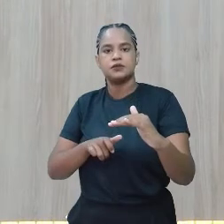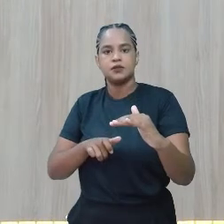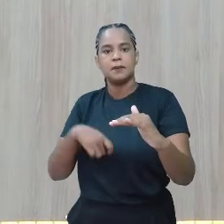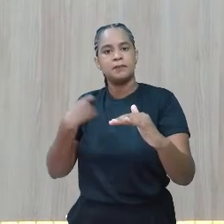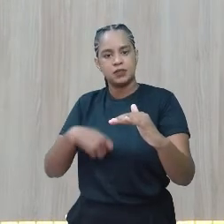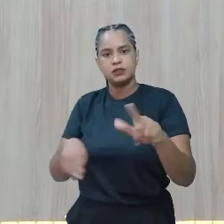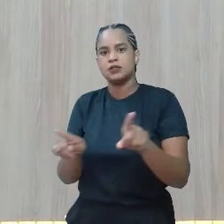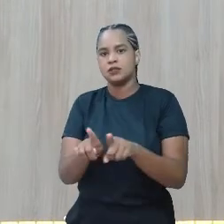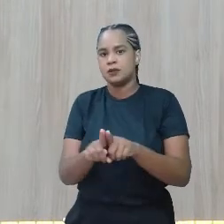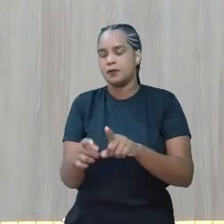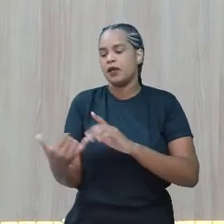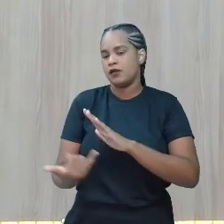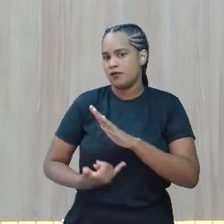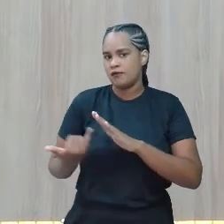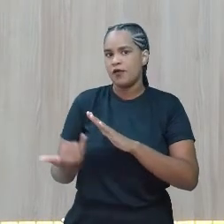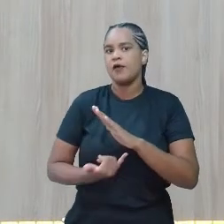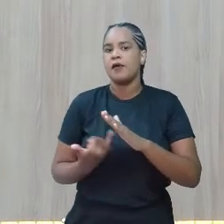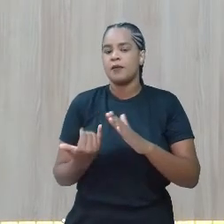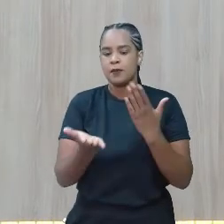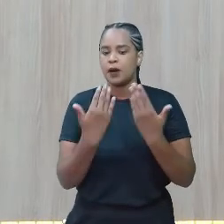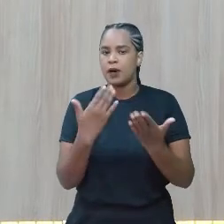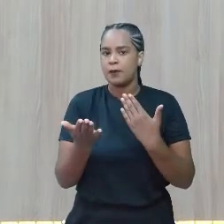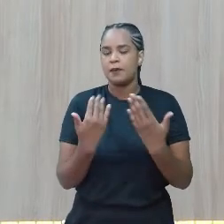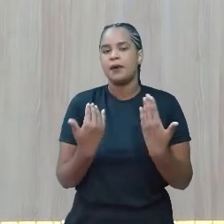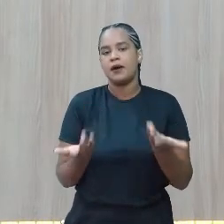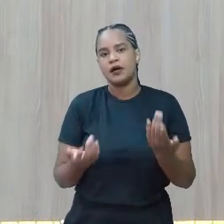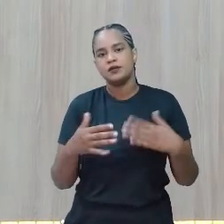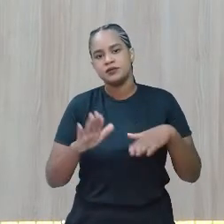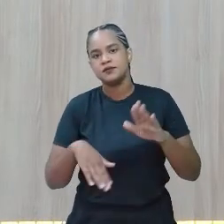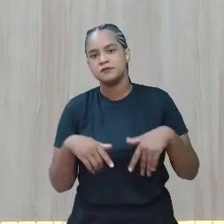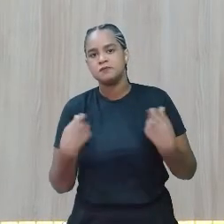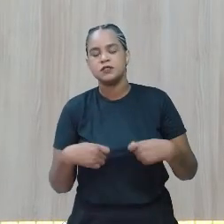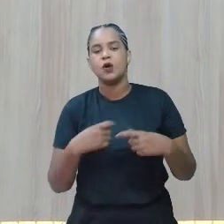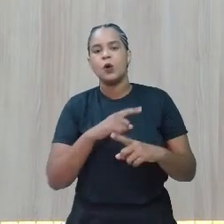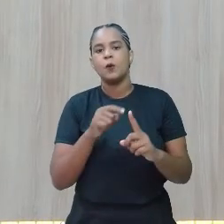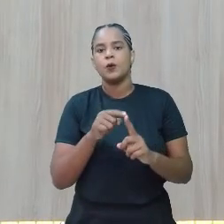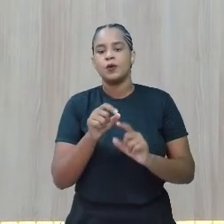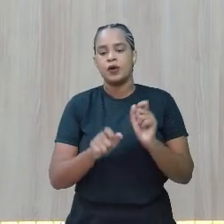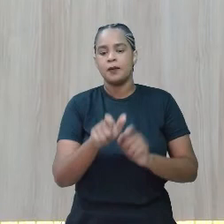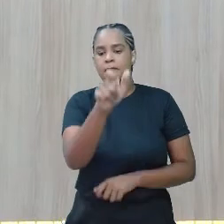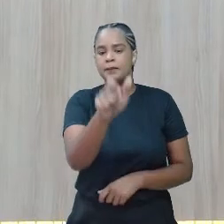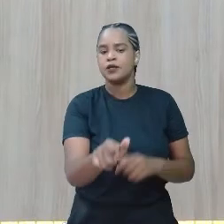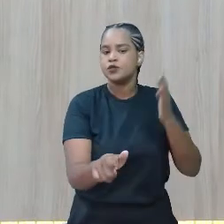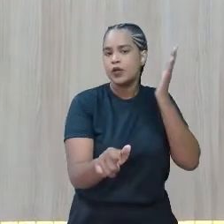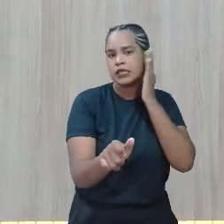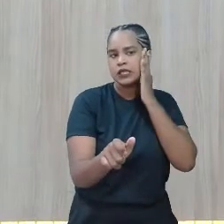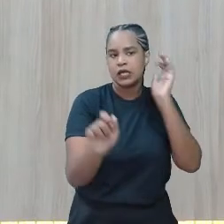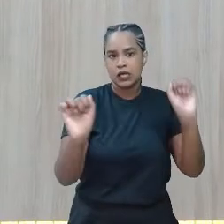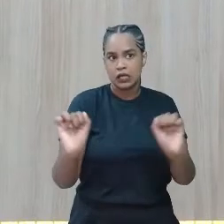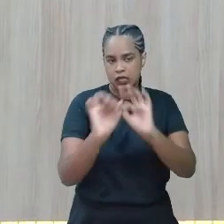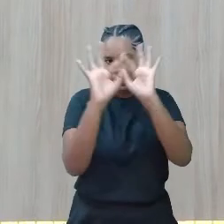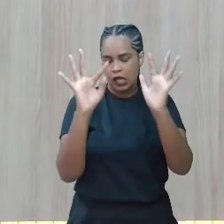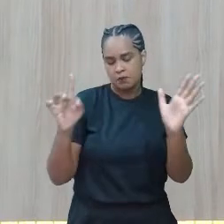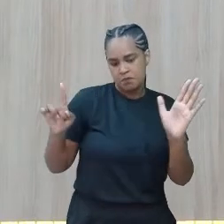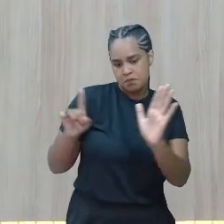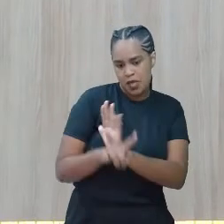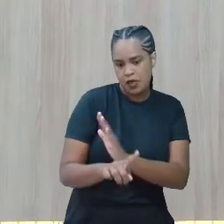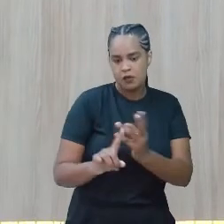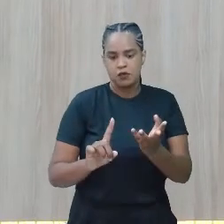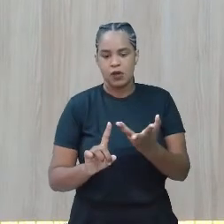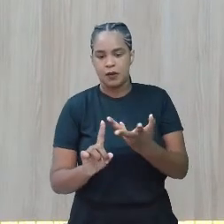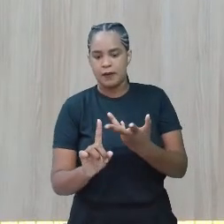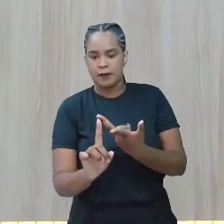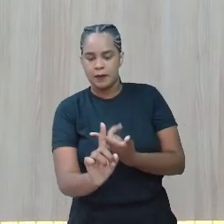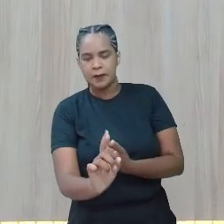é necessário também uma linguagem coloquial, né, para que o entrevistado entenda o que o entrevistador